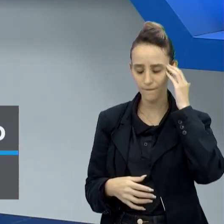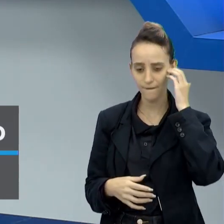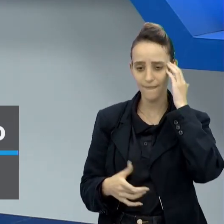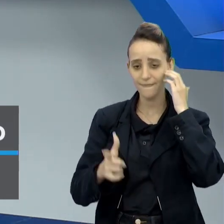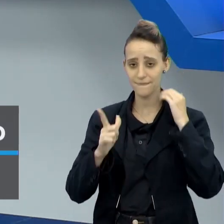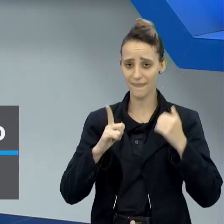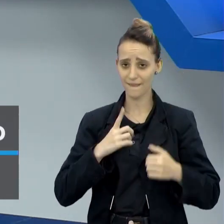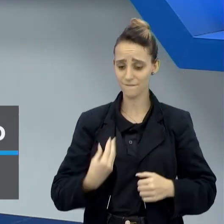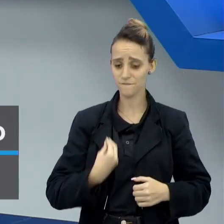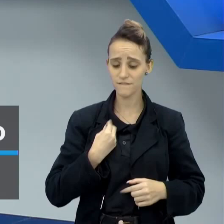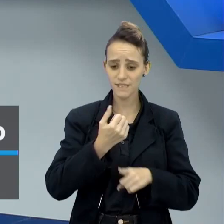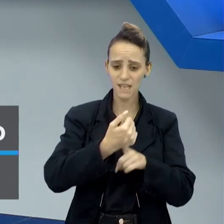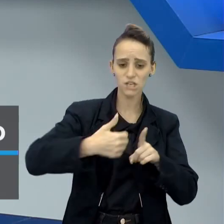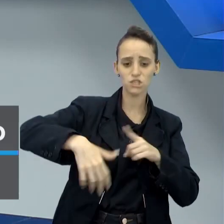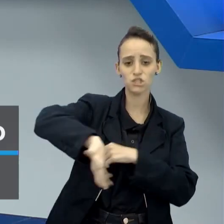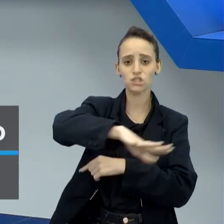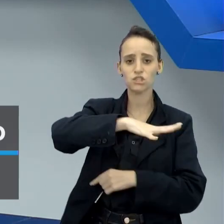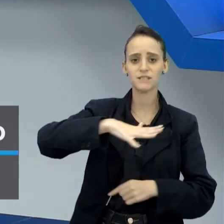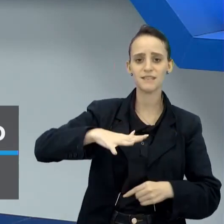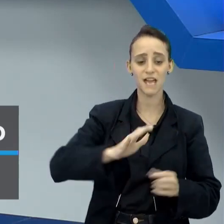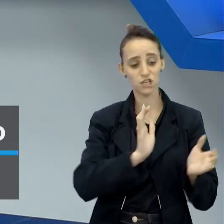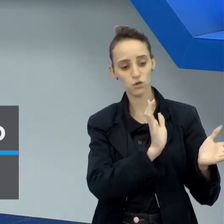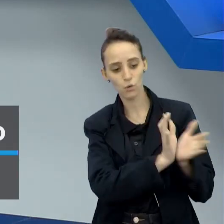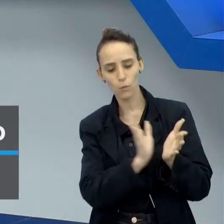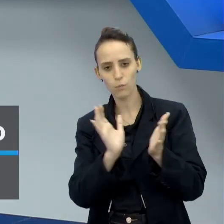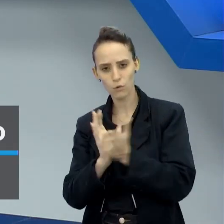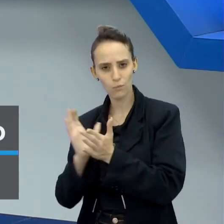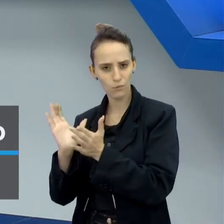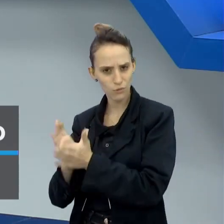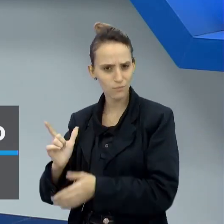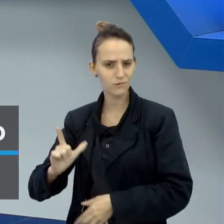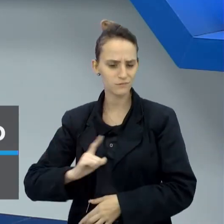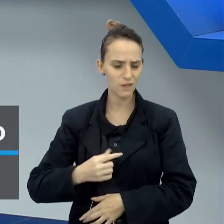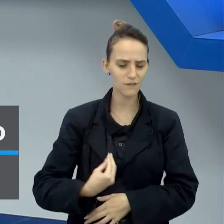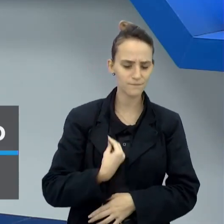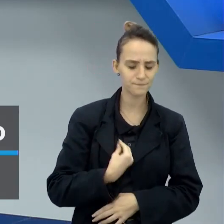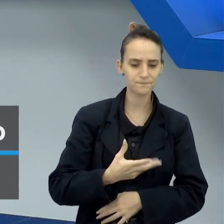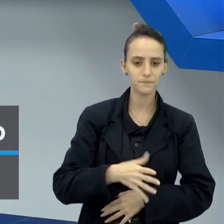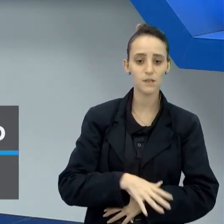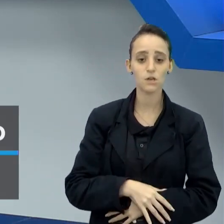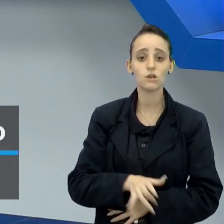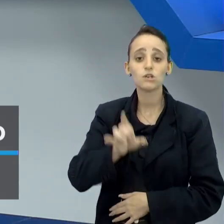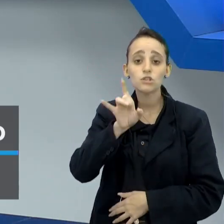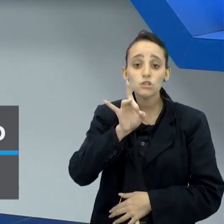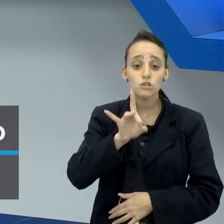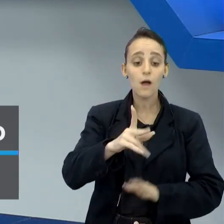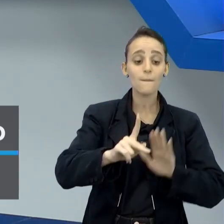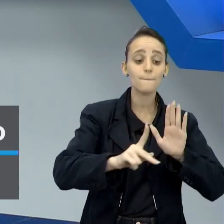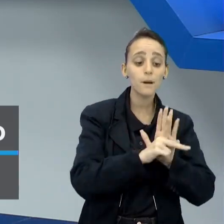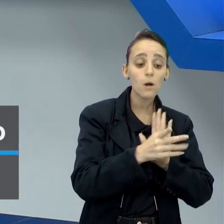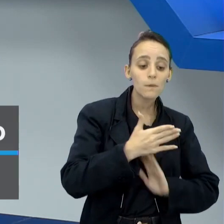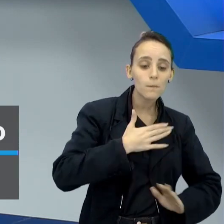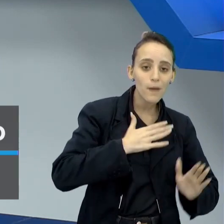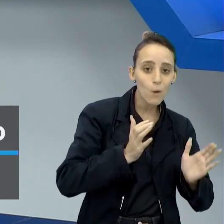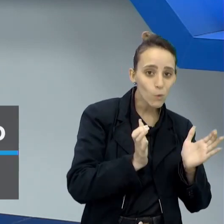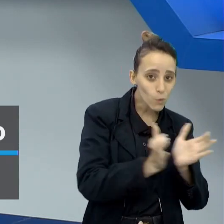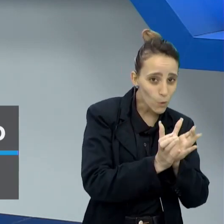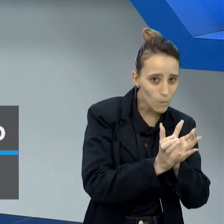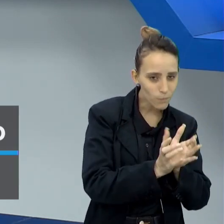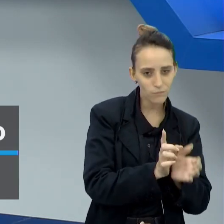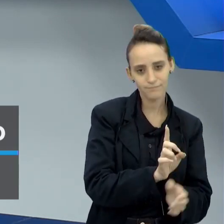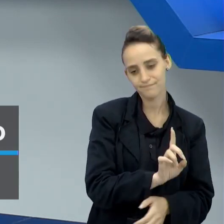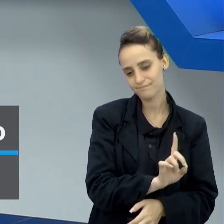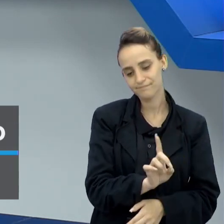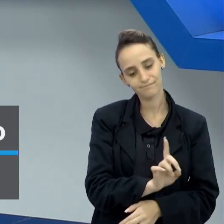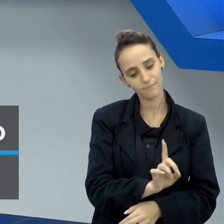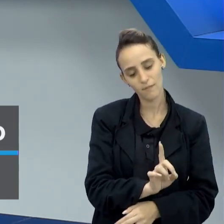em sociedade, isso quer dizer que nós vivemos em grupo. E não existe apenas o nosso grupo. Nós não somos iguais.